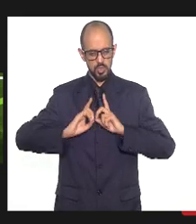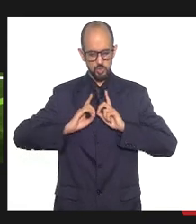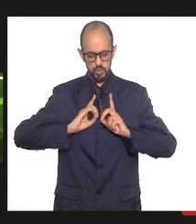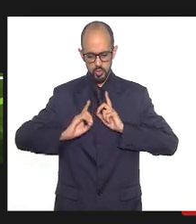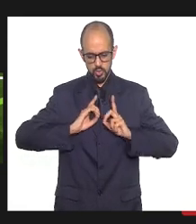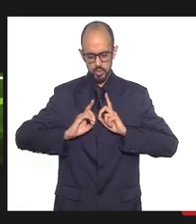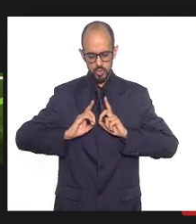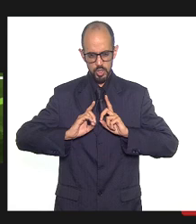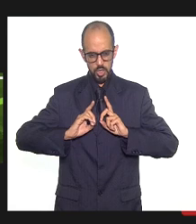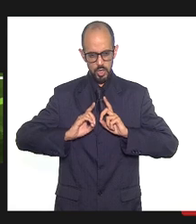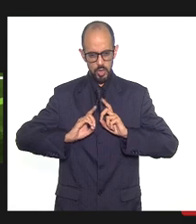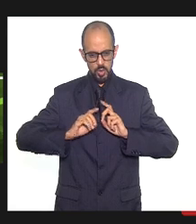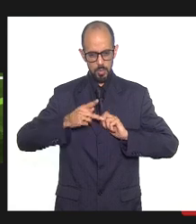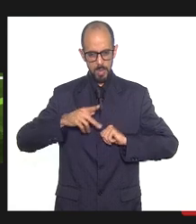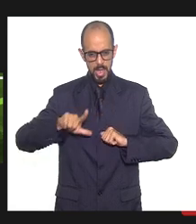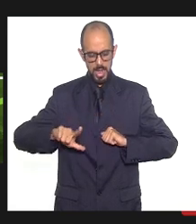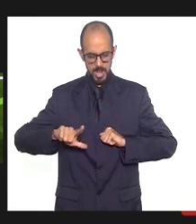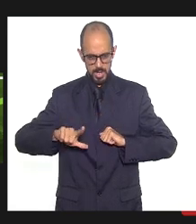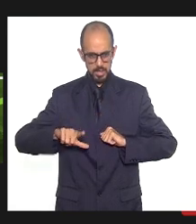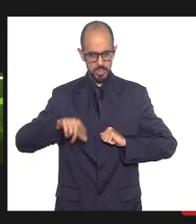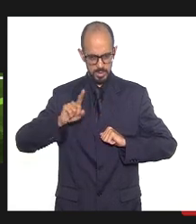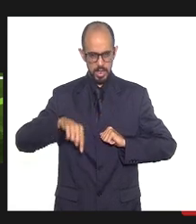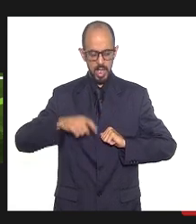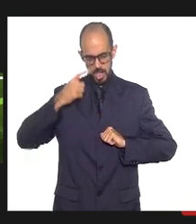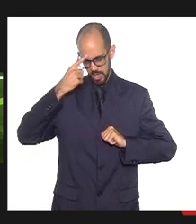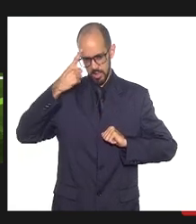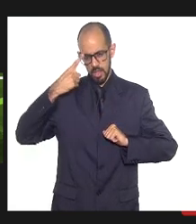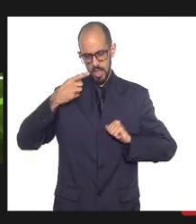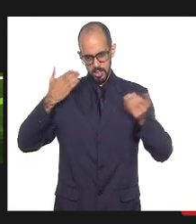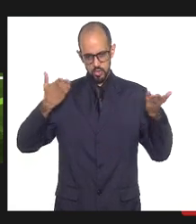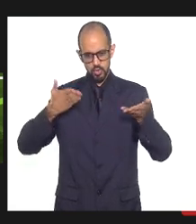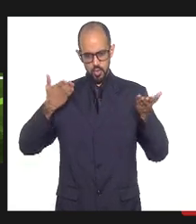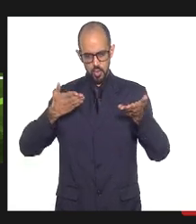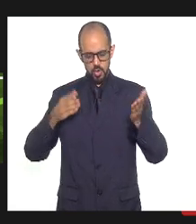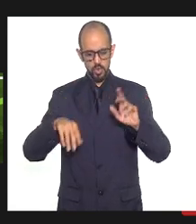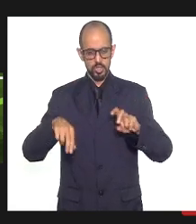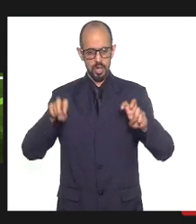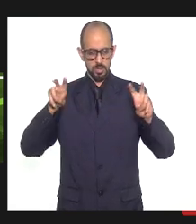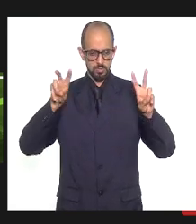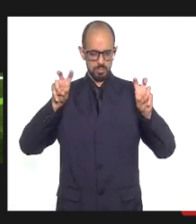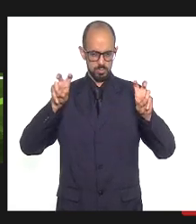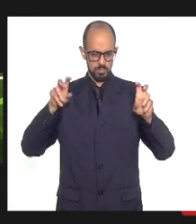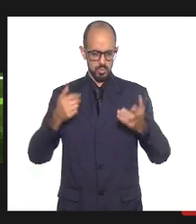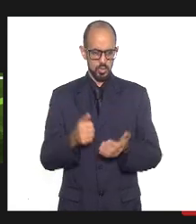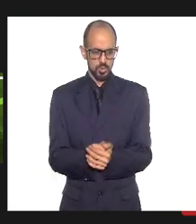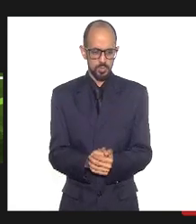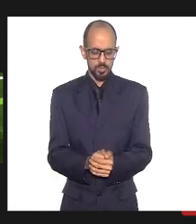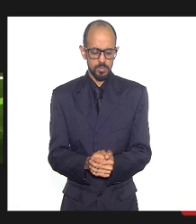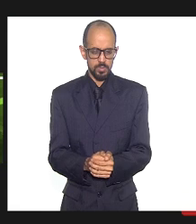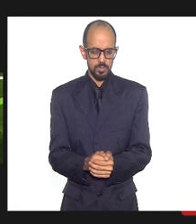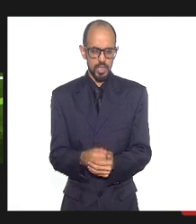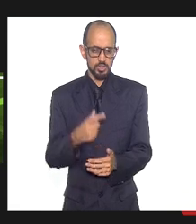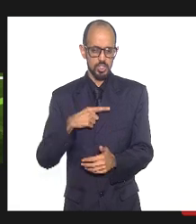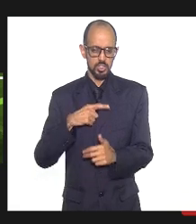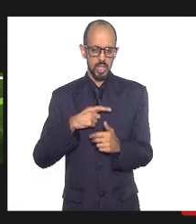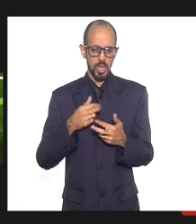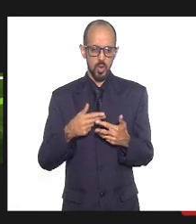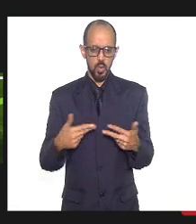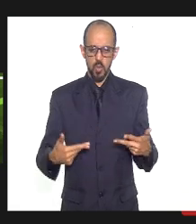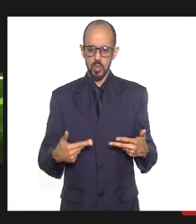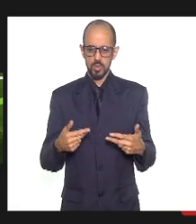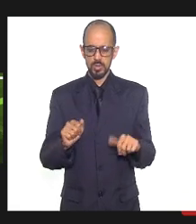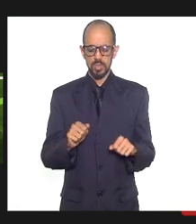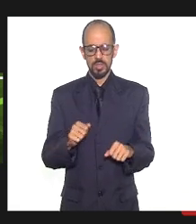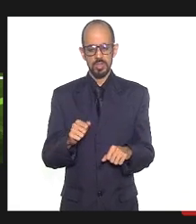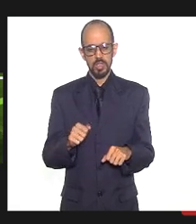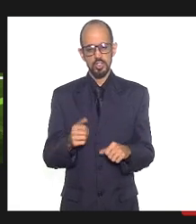de lei em si, que eu acho que é o que essa audiência pública propõe, a gente tem muitos pontos que a gente gostaria de incidir